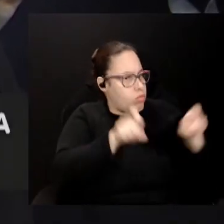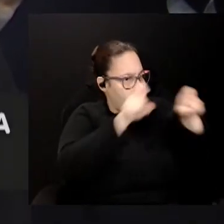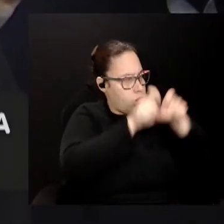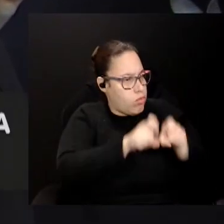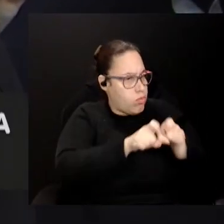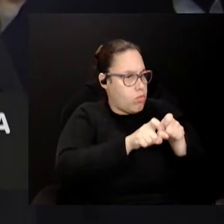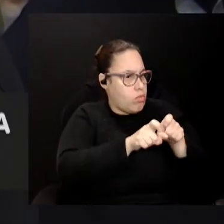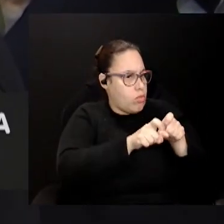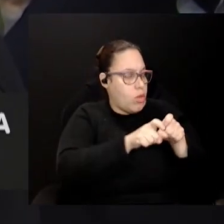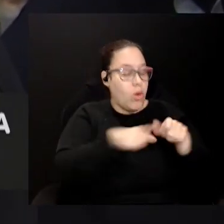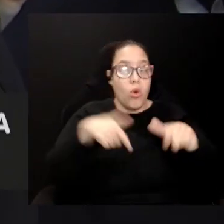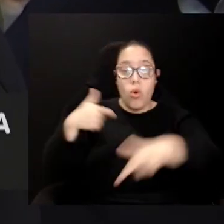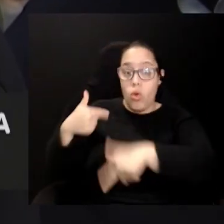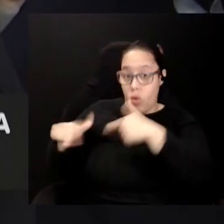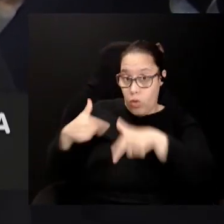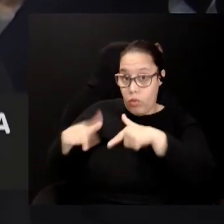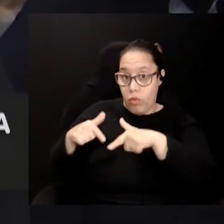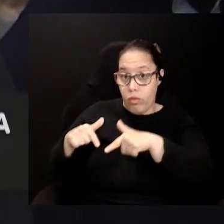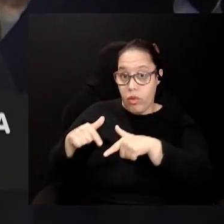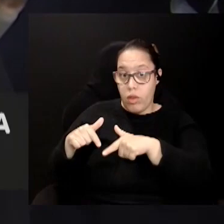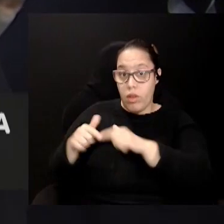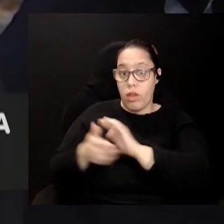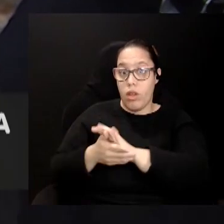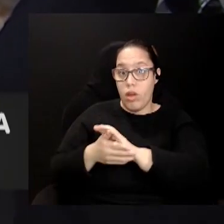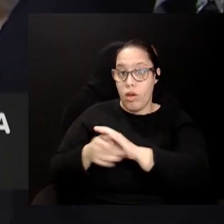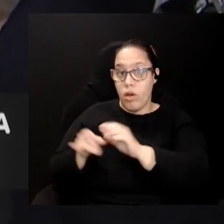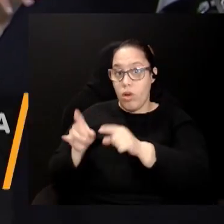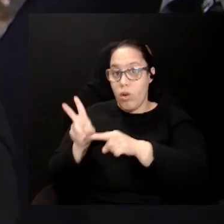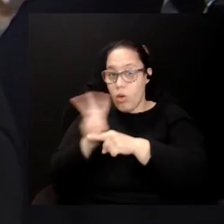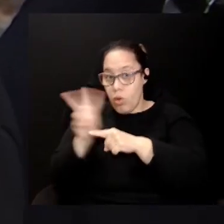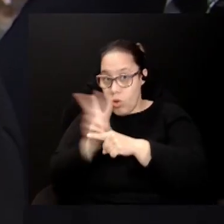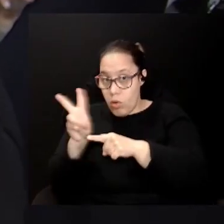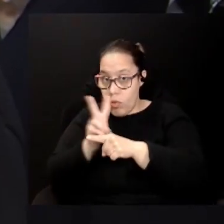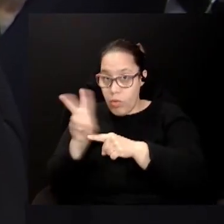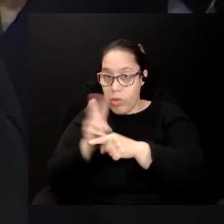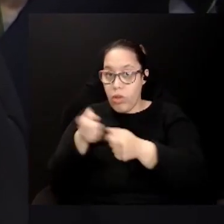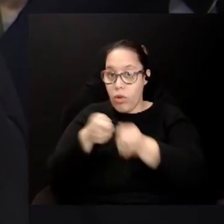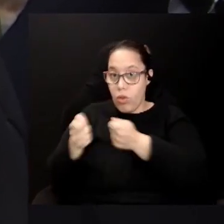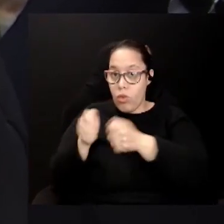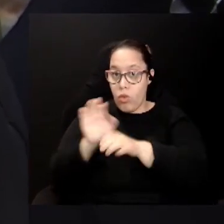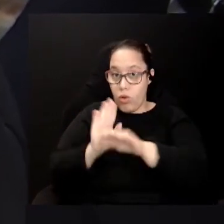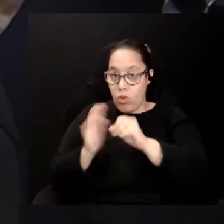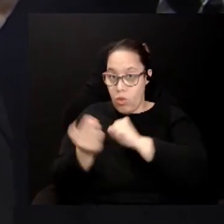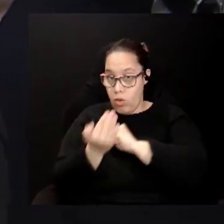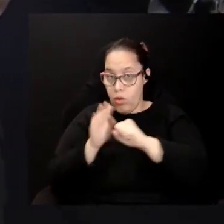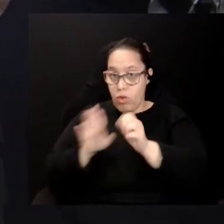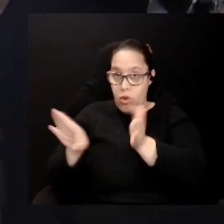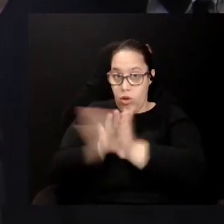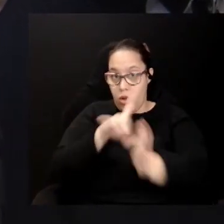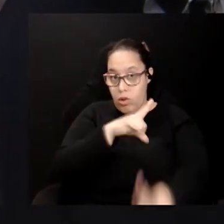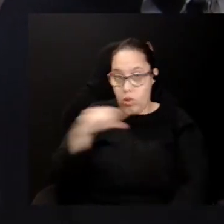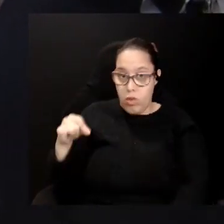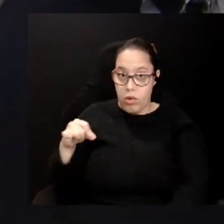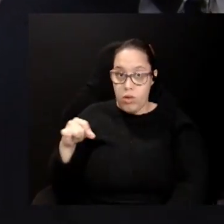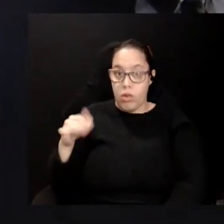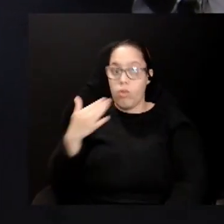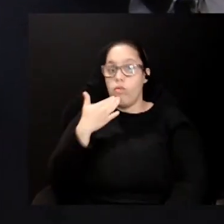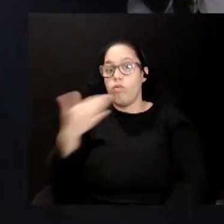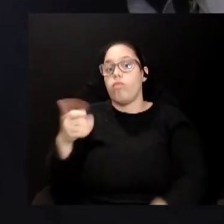área eu já trabalhei vigilante, eu já estou controlador de acesso e é muito pedido isso, a informática. E eu como